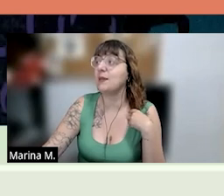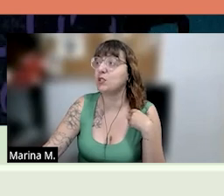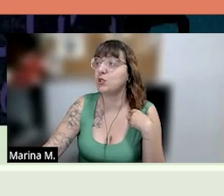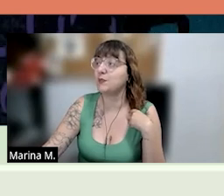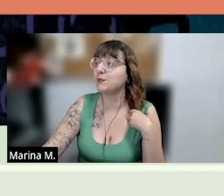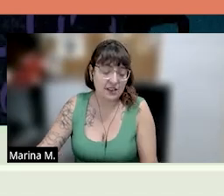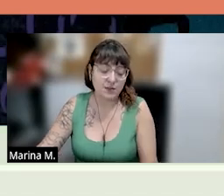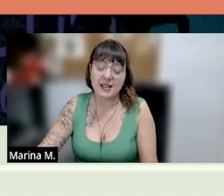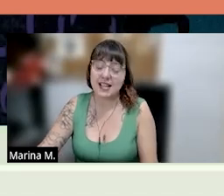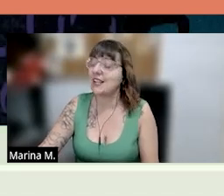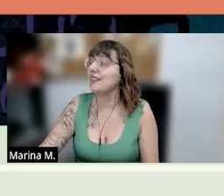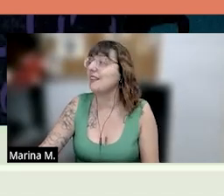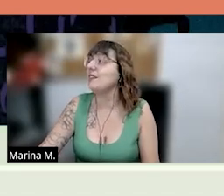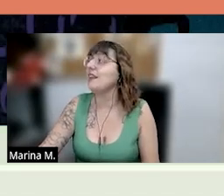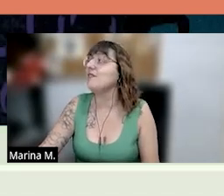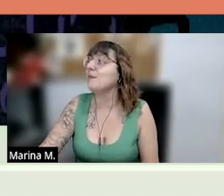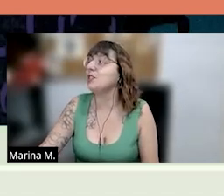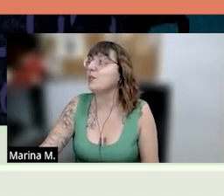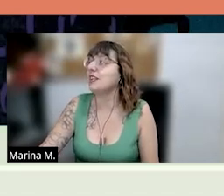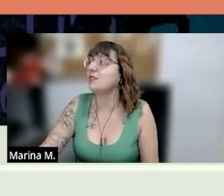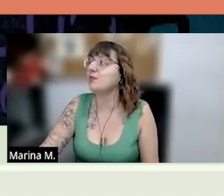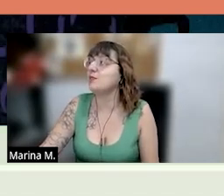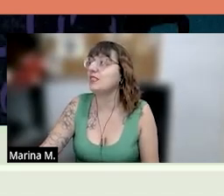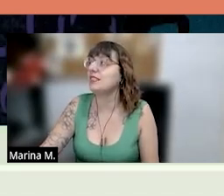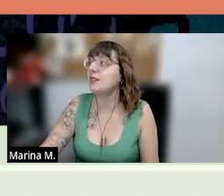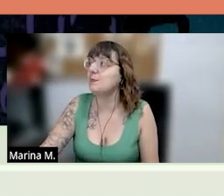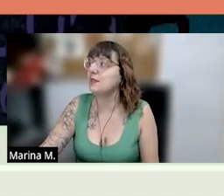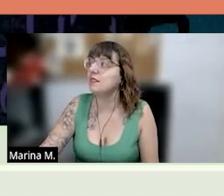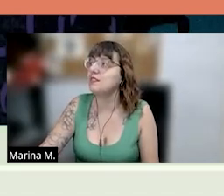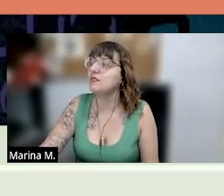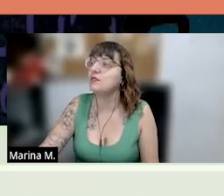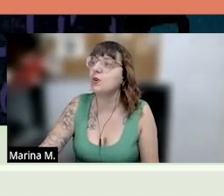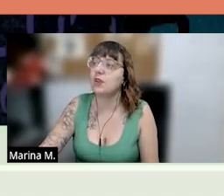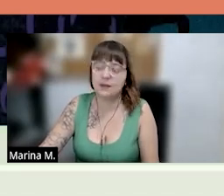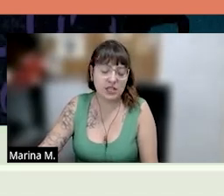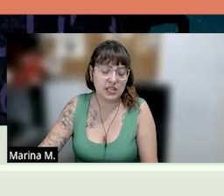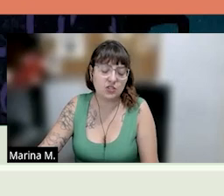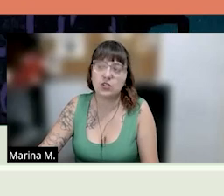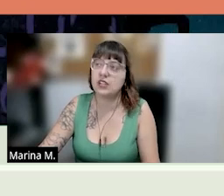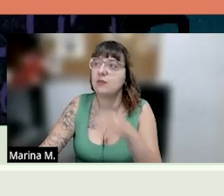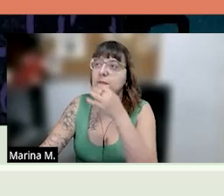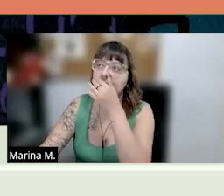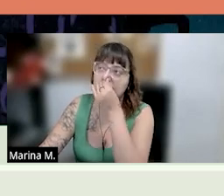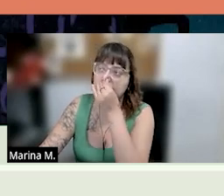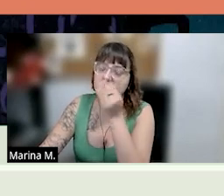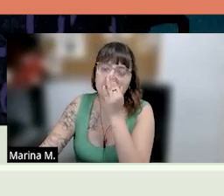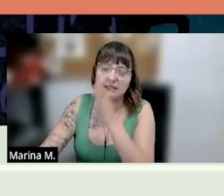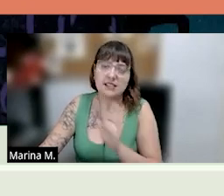Ele baixou, eu vou pegar, ele vai baixar num arquivo zip, vou colocar bonitinho aqui numa